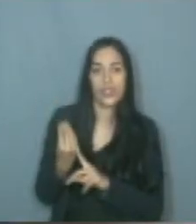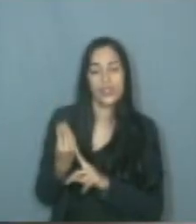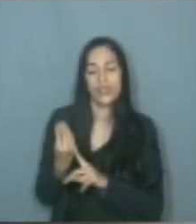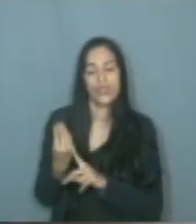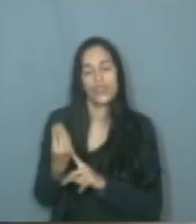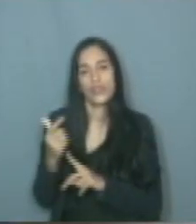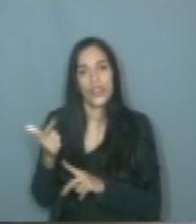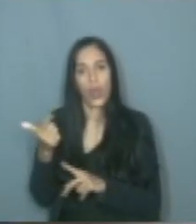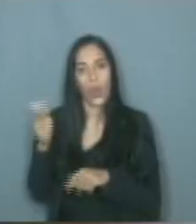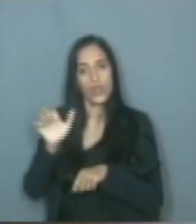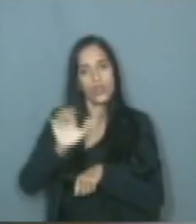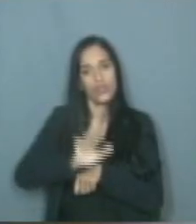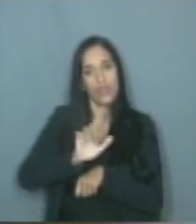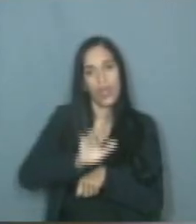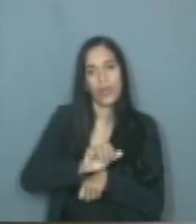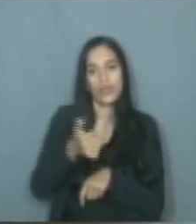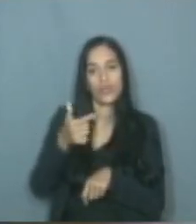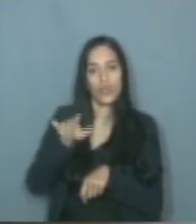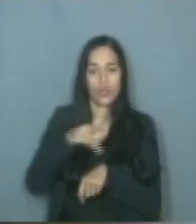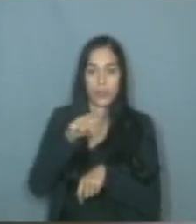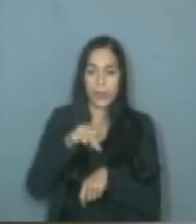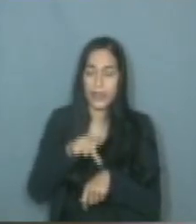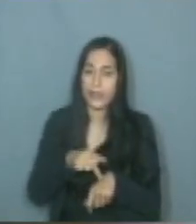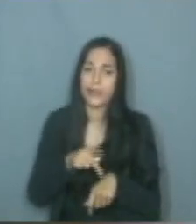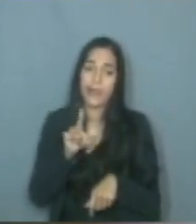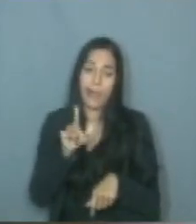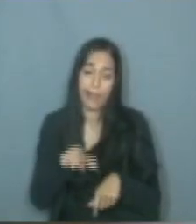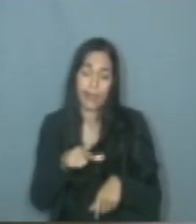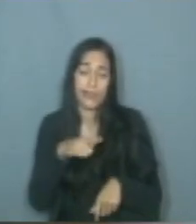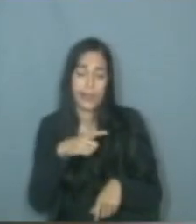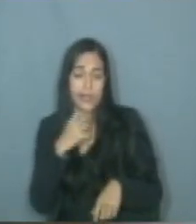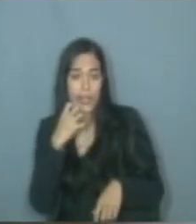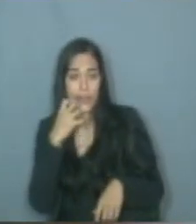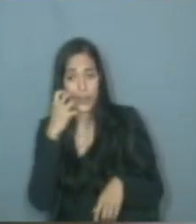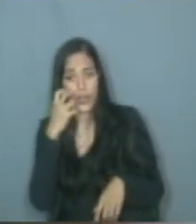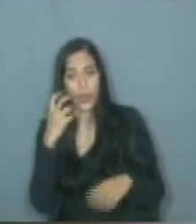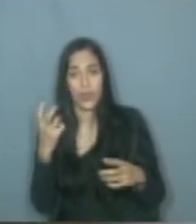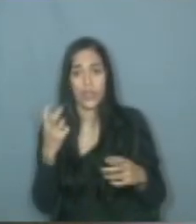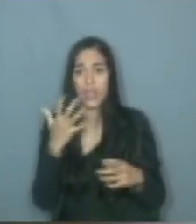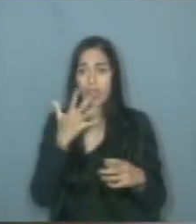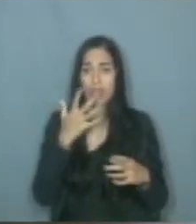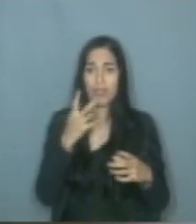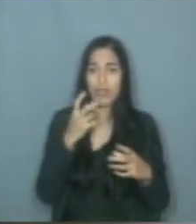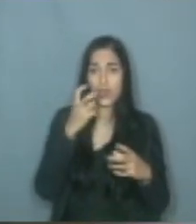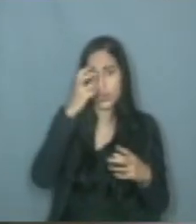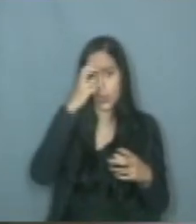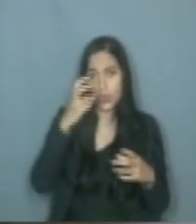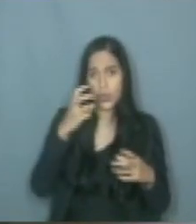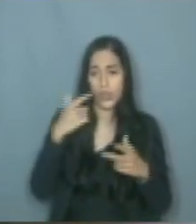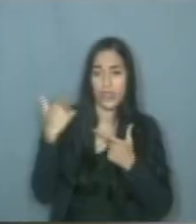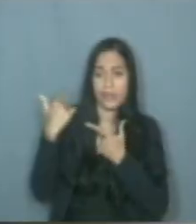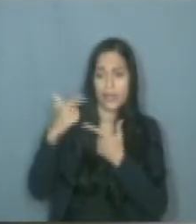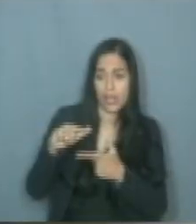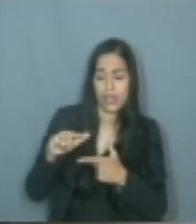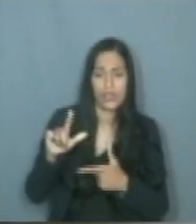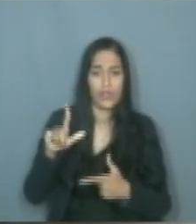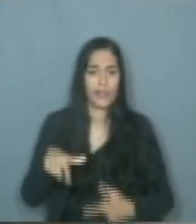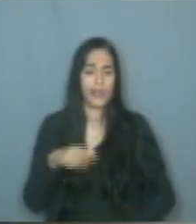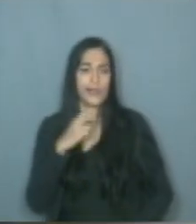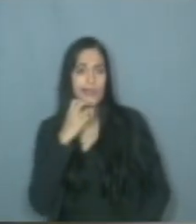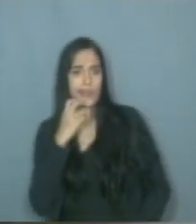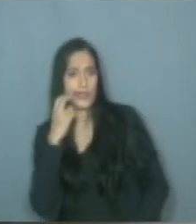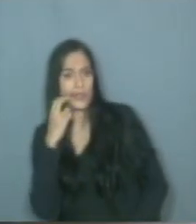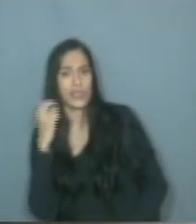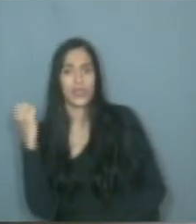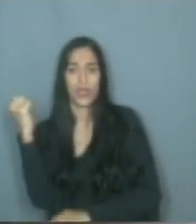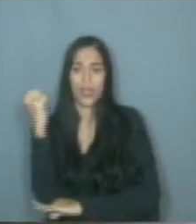culturas tradicionais, elas precisam passar por essa vergonha. Isso é muito grave. É muito